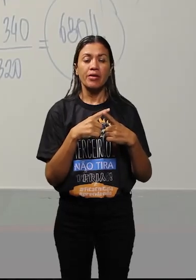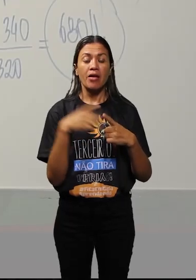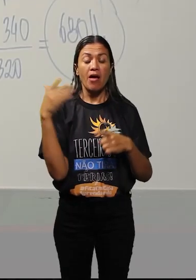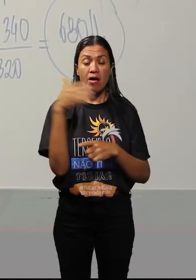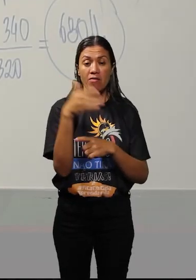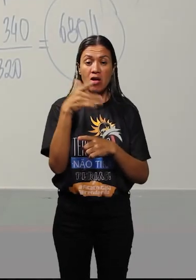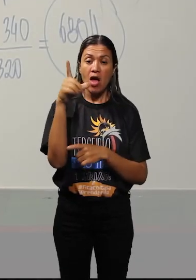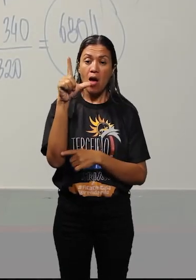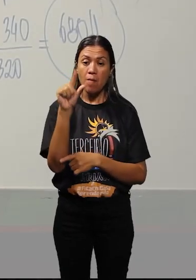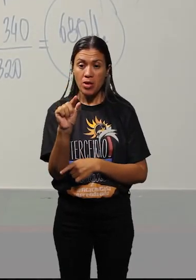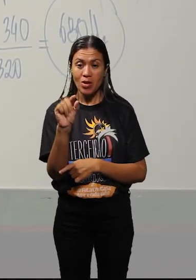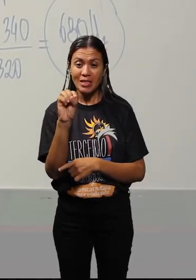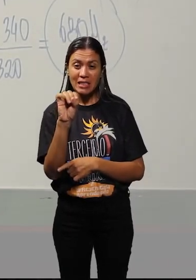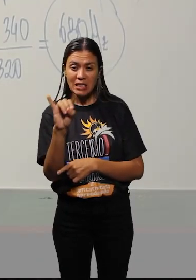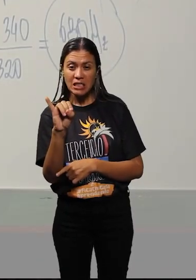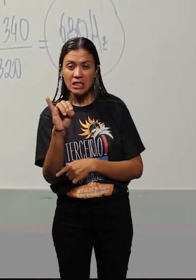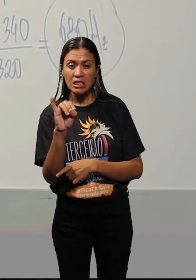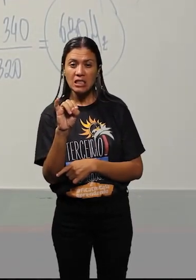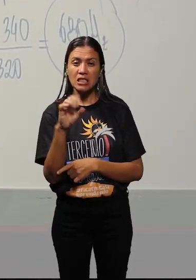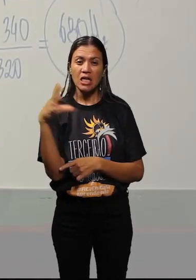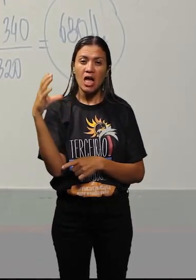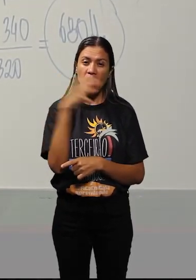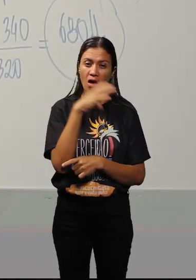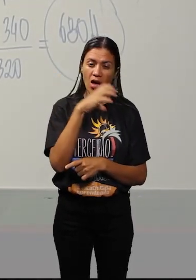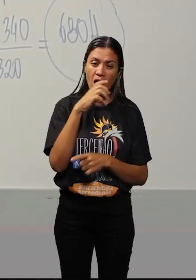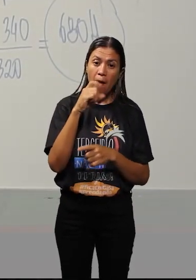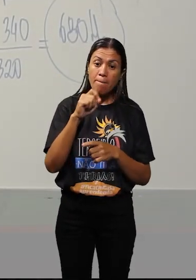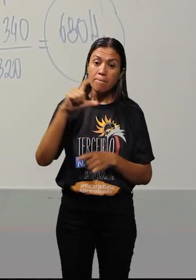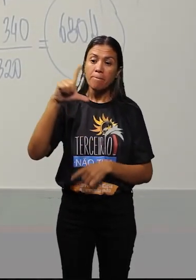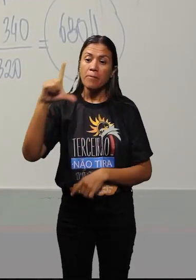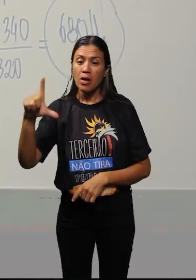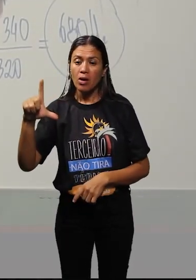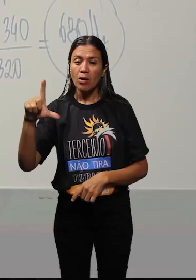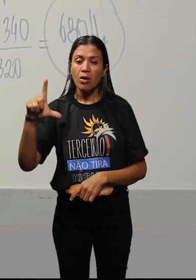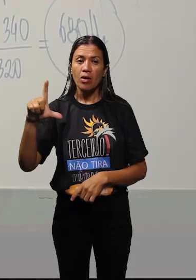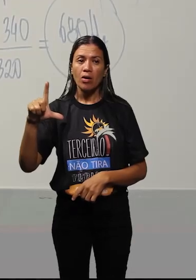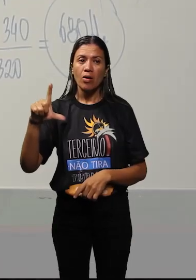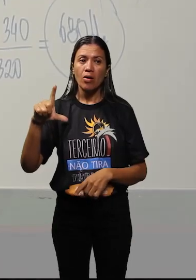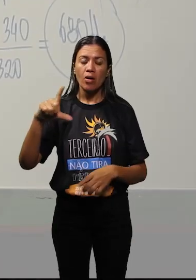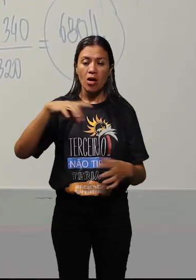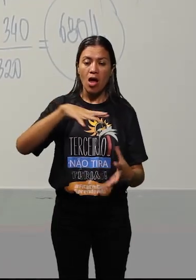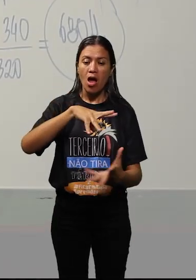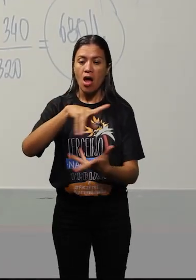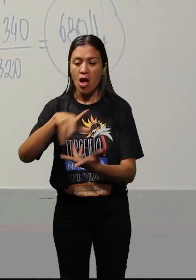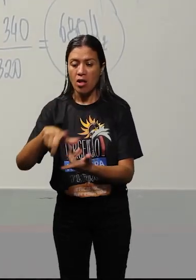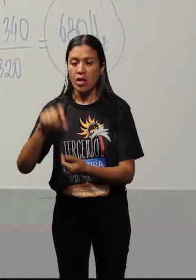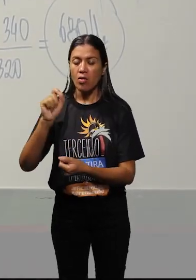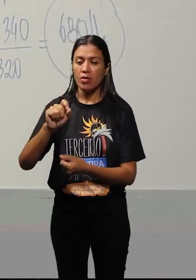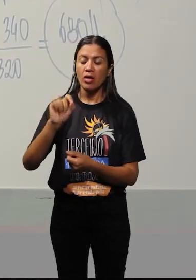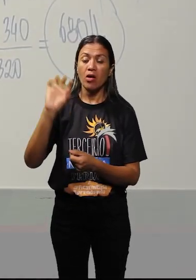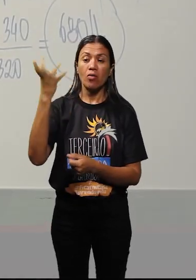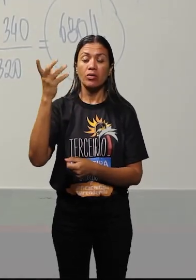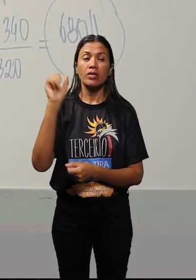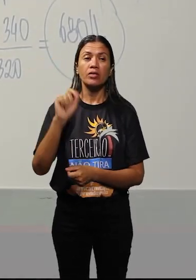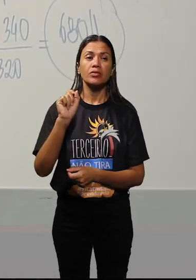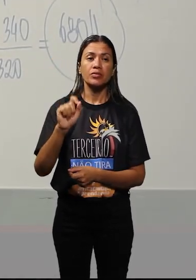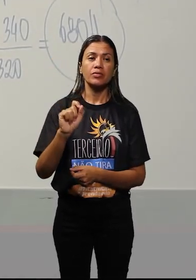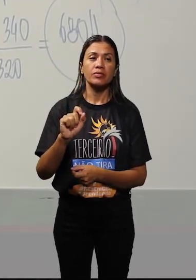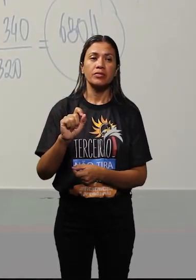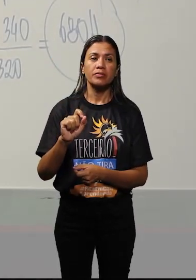é menor. Então, quer dizer, se a frequência for maior, quer dizer que entre a Terra e esse astro está ocorrendo aí